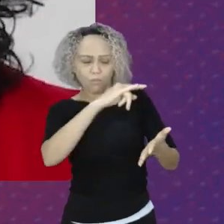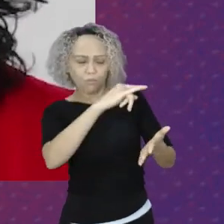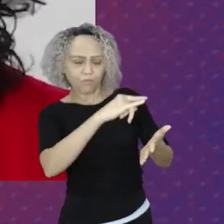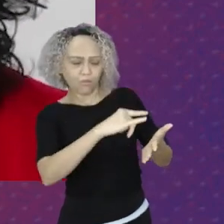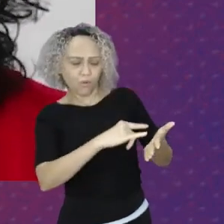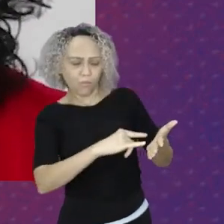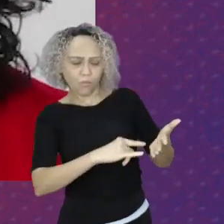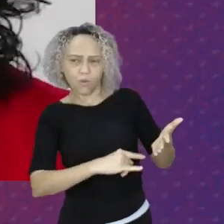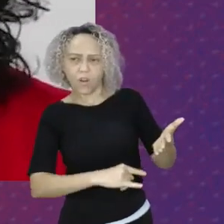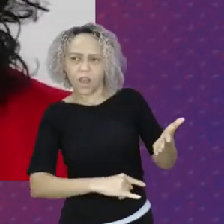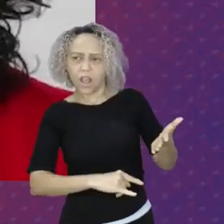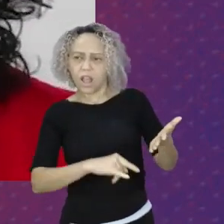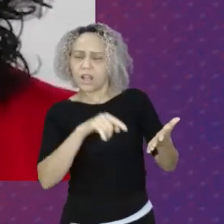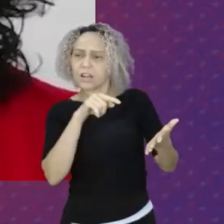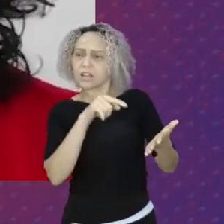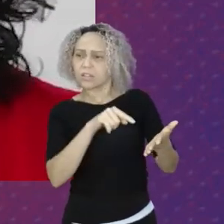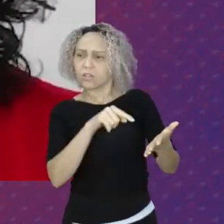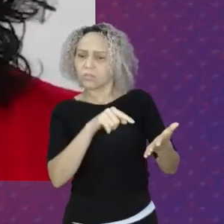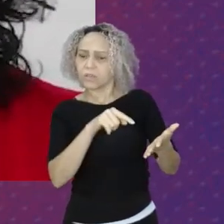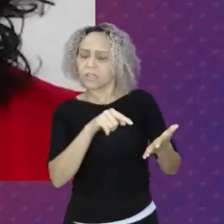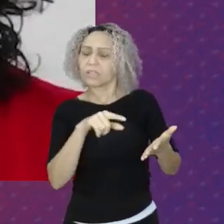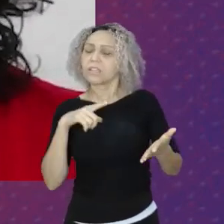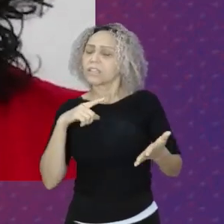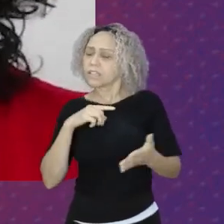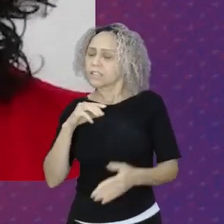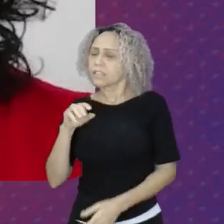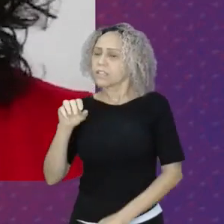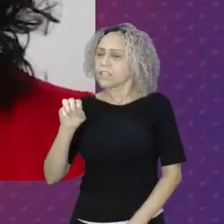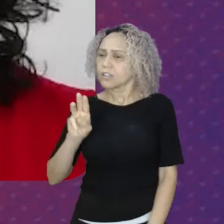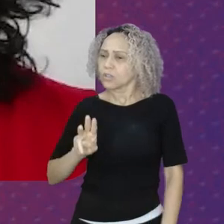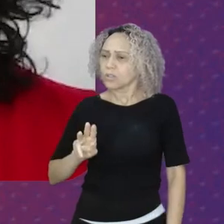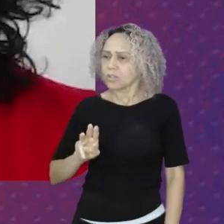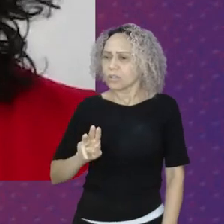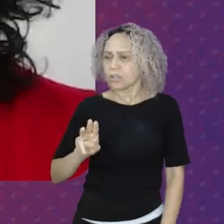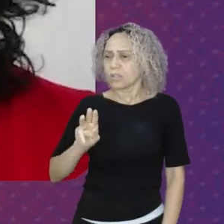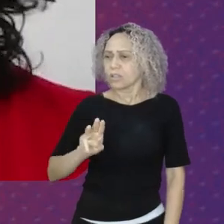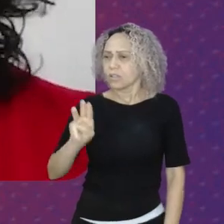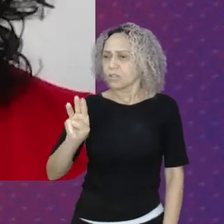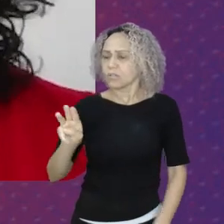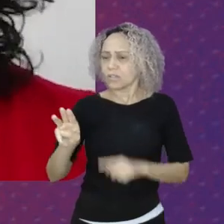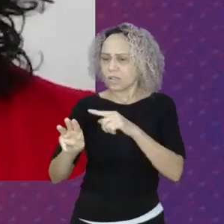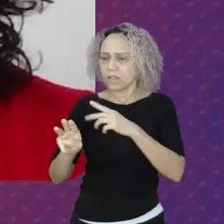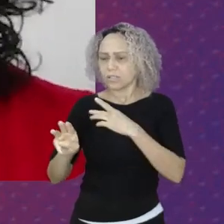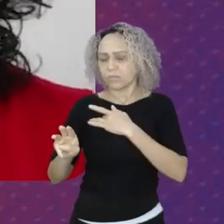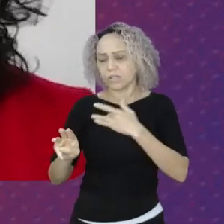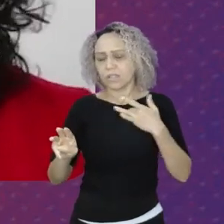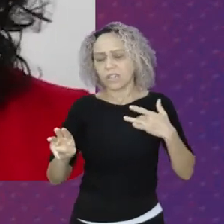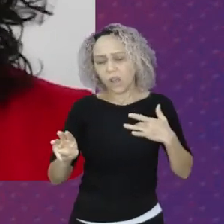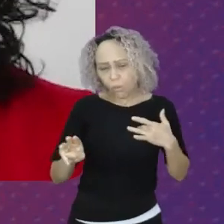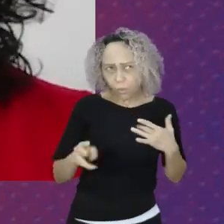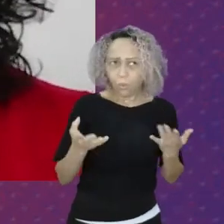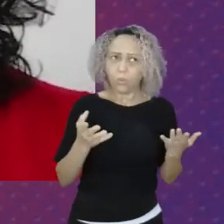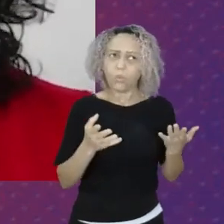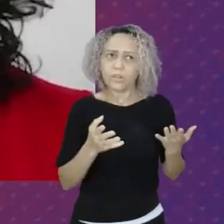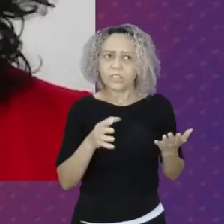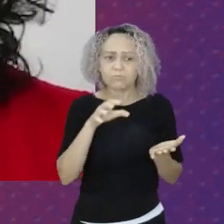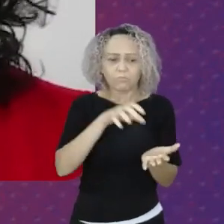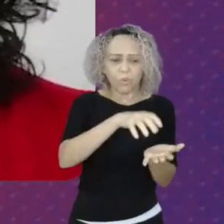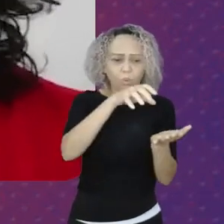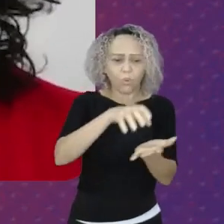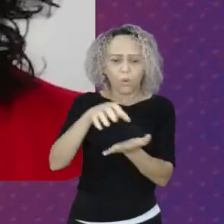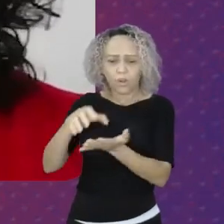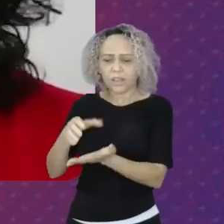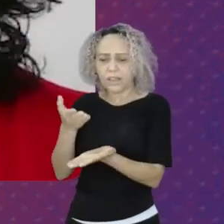gente consegue encontrar no site do Ministério da Saúde, e que todas as UBSs e locais que atendem